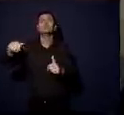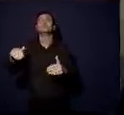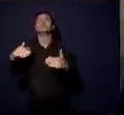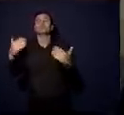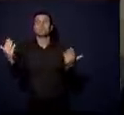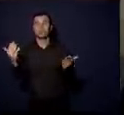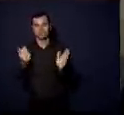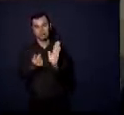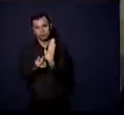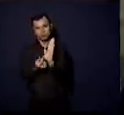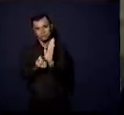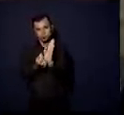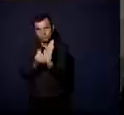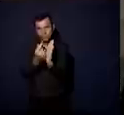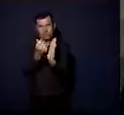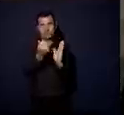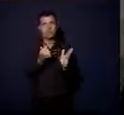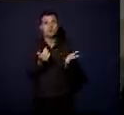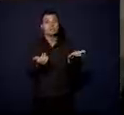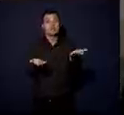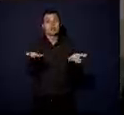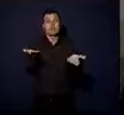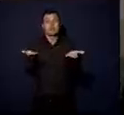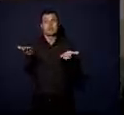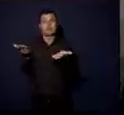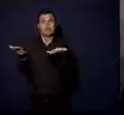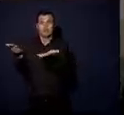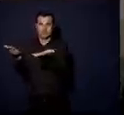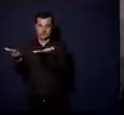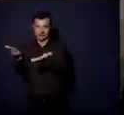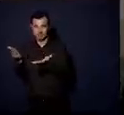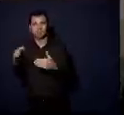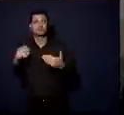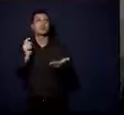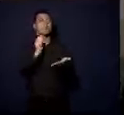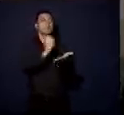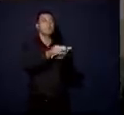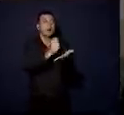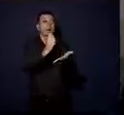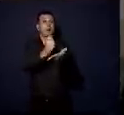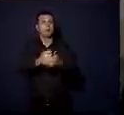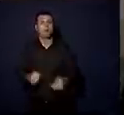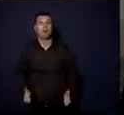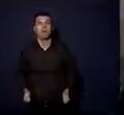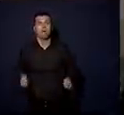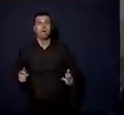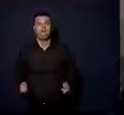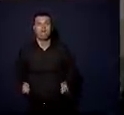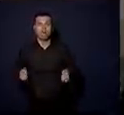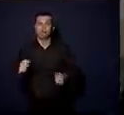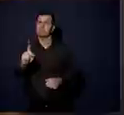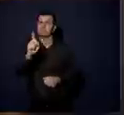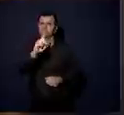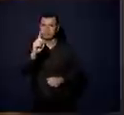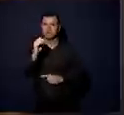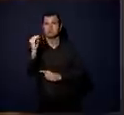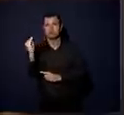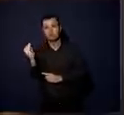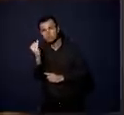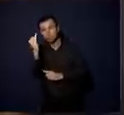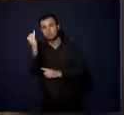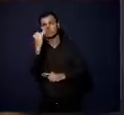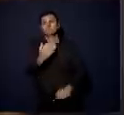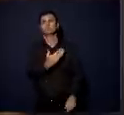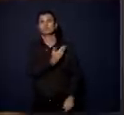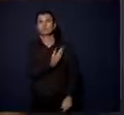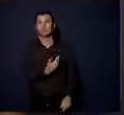orçamento equilibrado que passa não só por despesas e receitas acho que é importante o governo